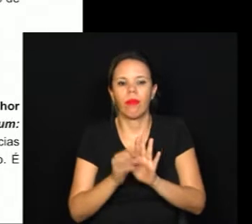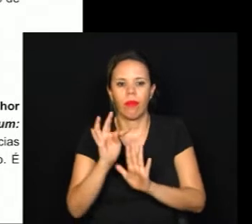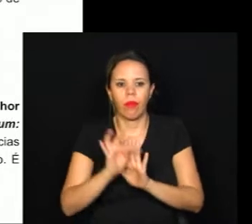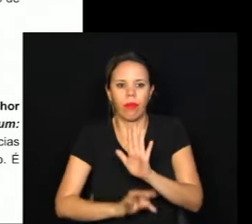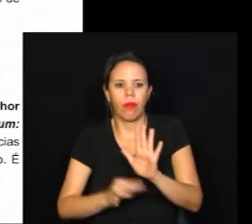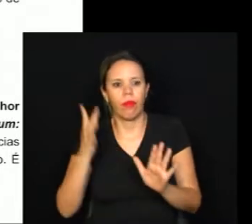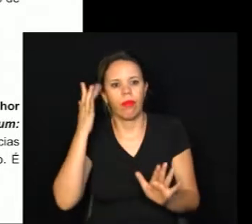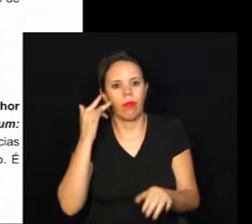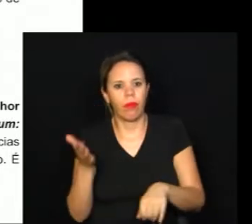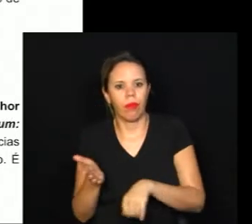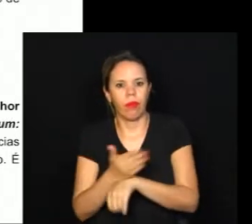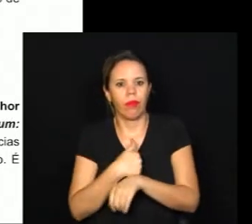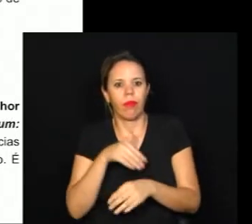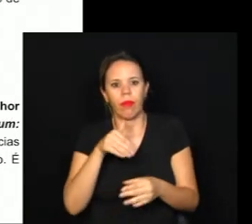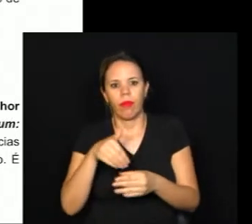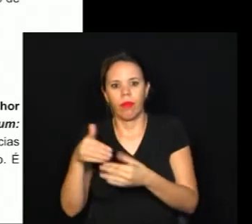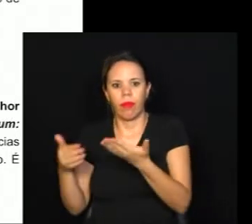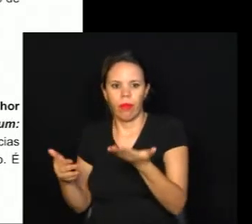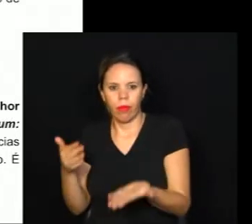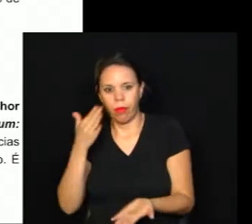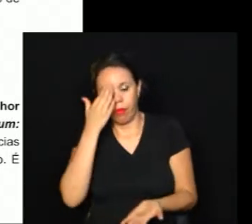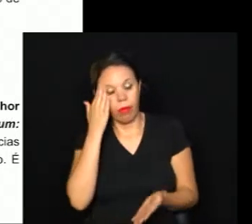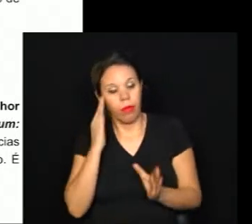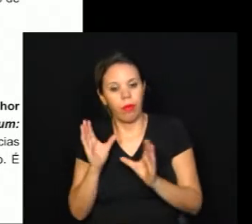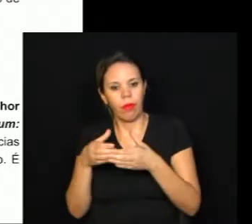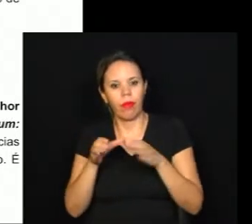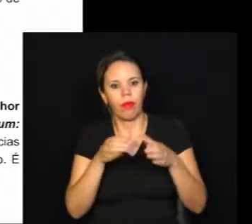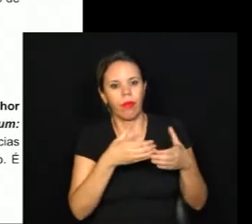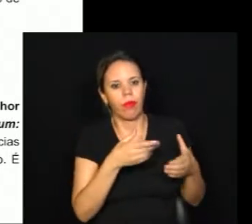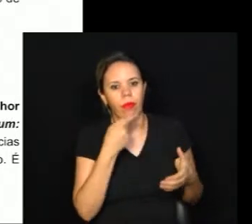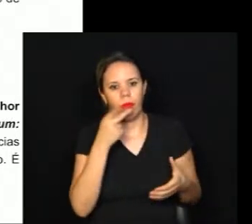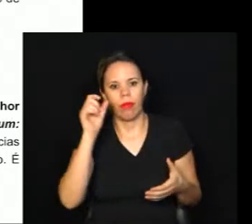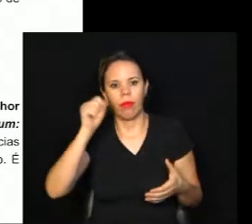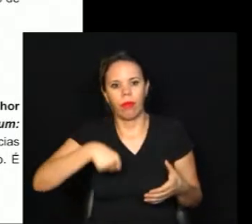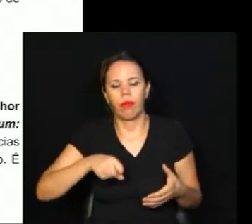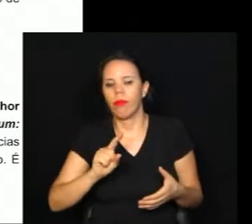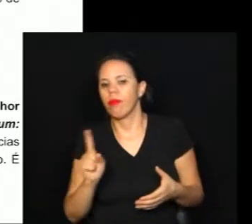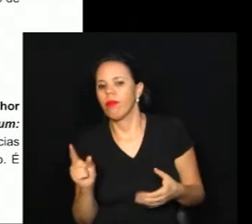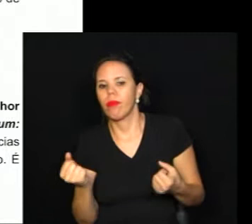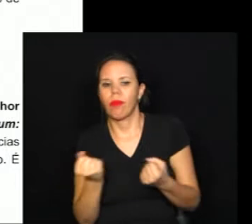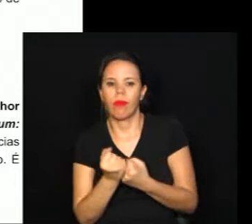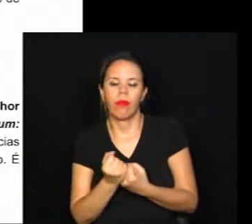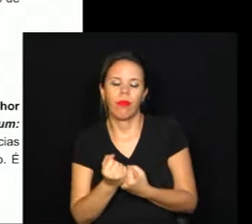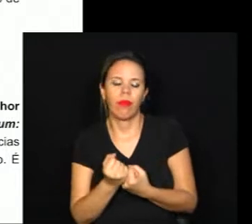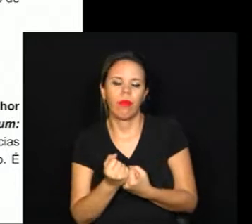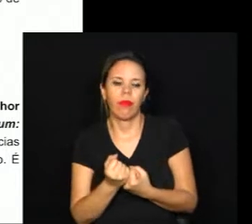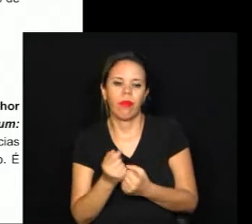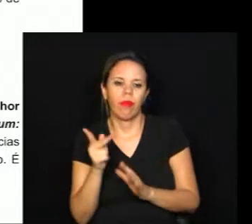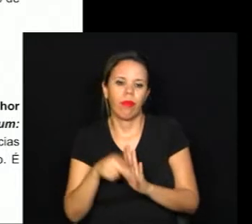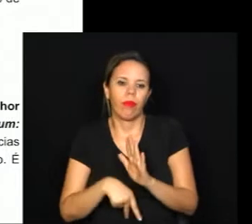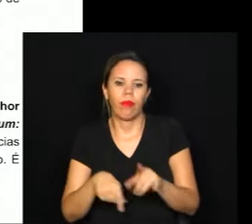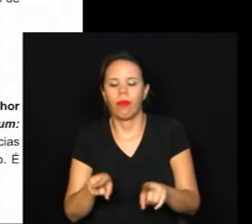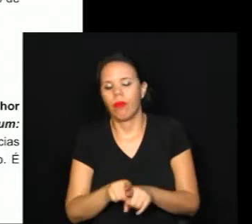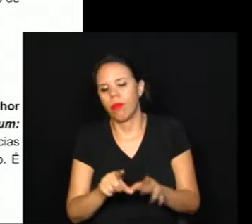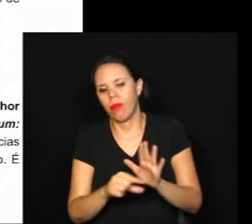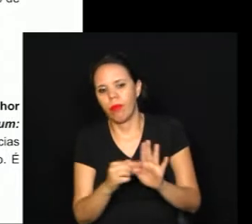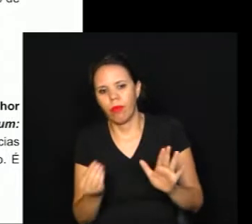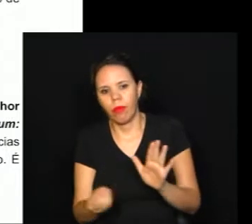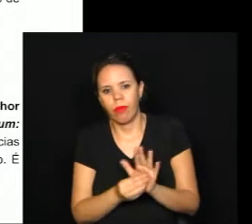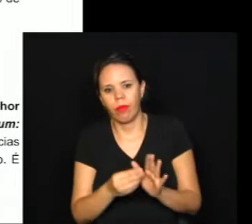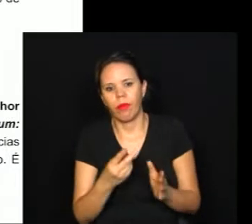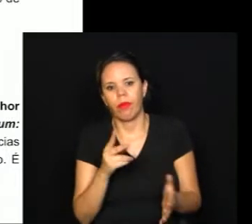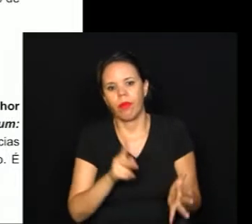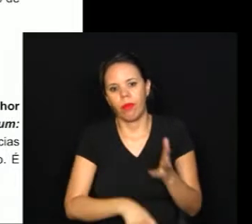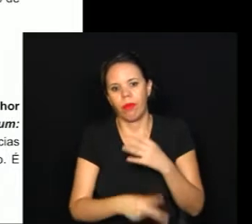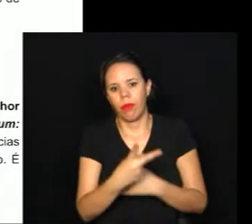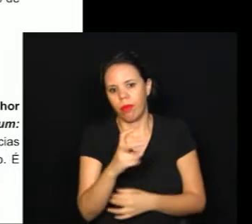amanhã, antes dela ser votada, as comissões deverão dizer se são favoráveis ou não, tanto ao projeto quanto à emenda de folha